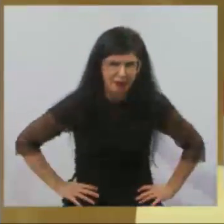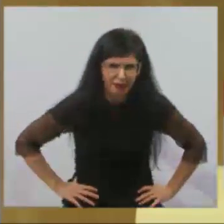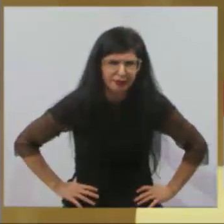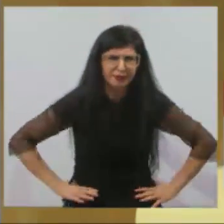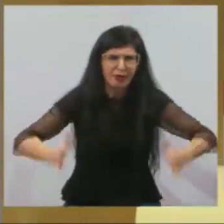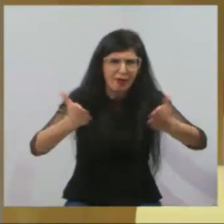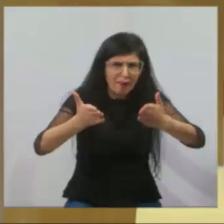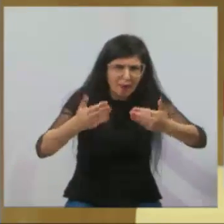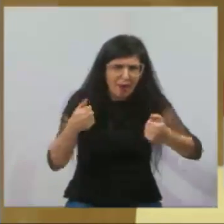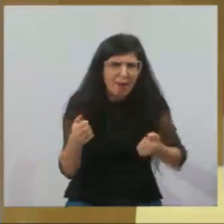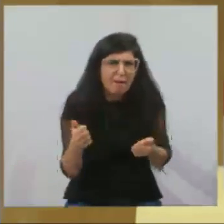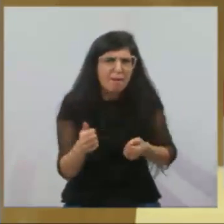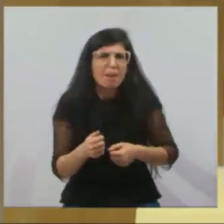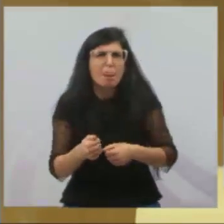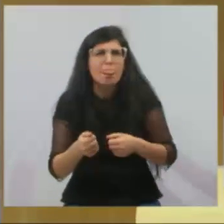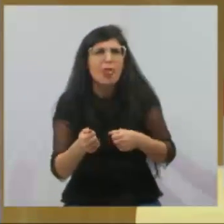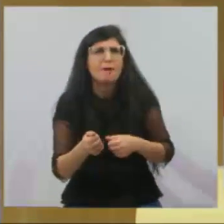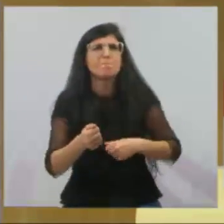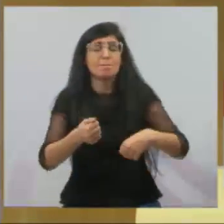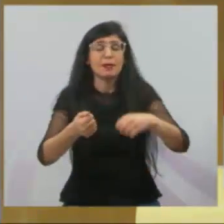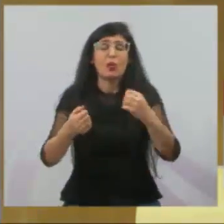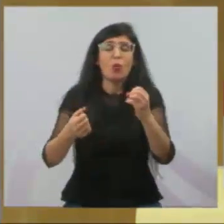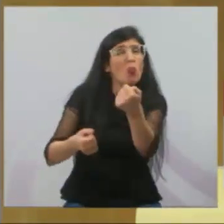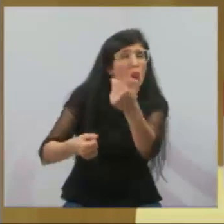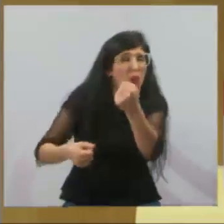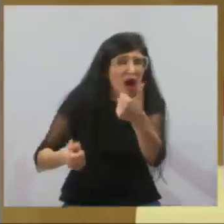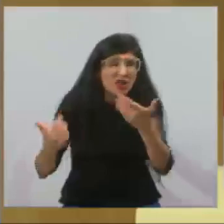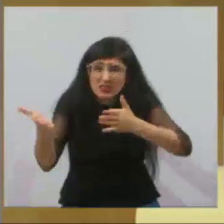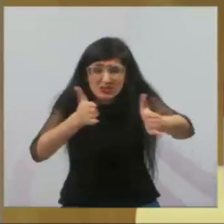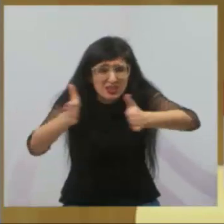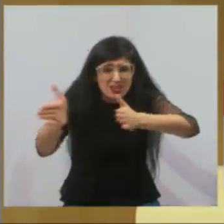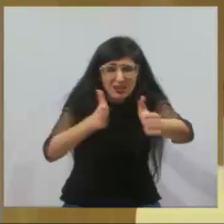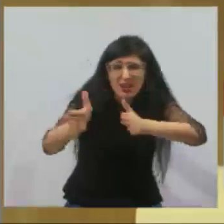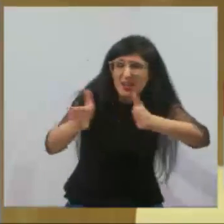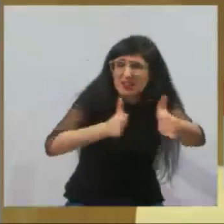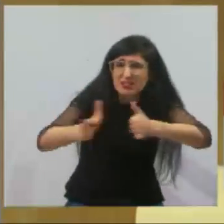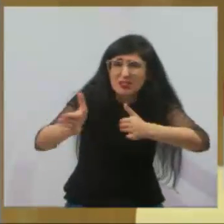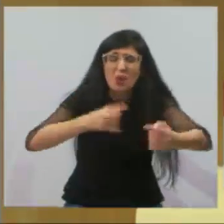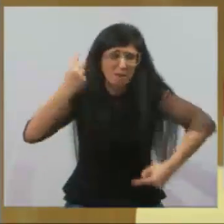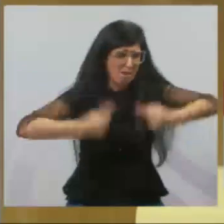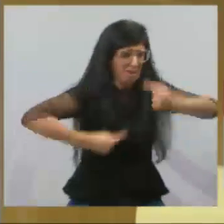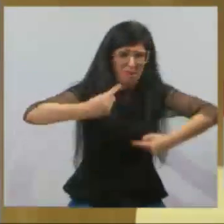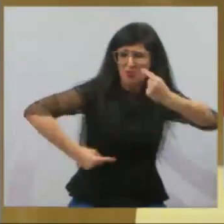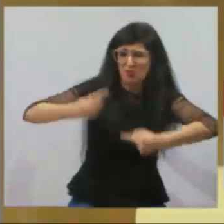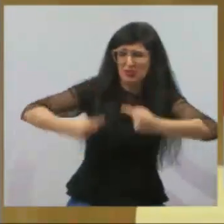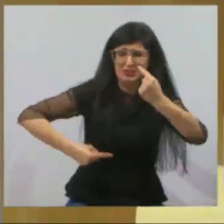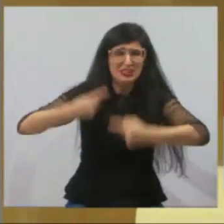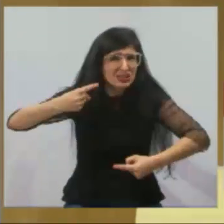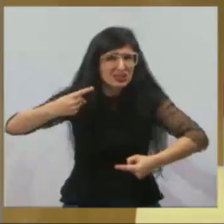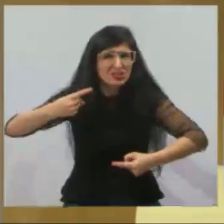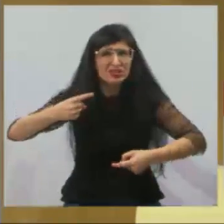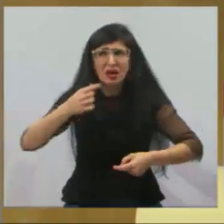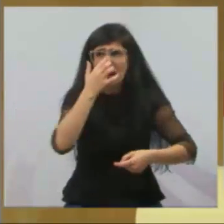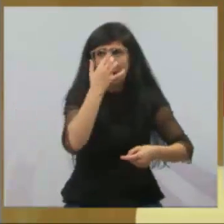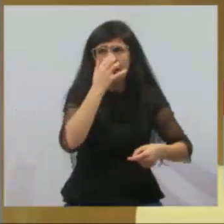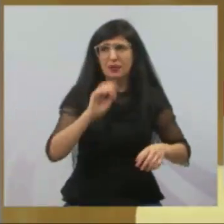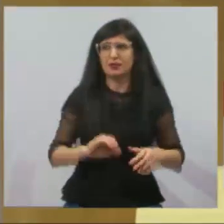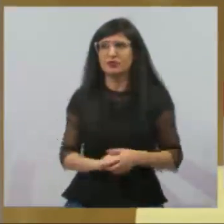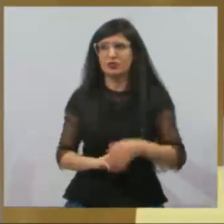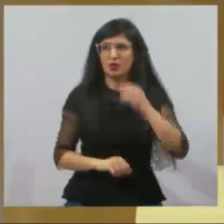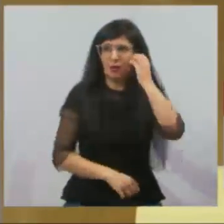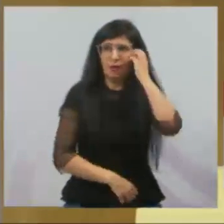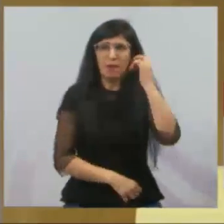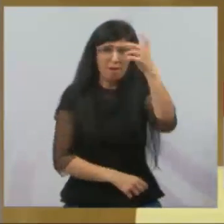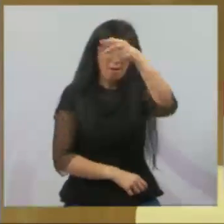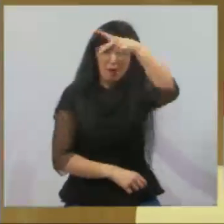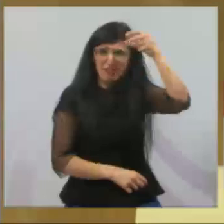da eleição, sabendo que, de alguma forma, politicamente, é lógico, no entendimento de muitas